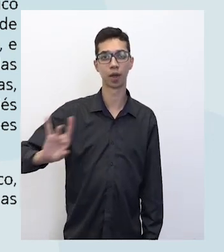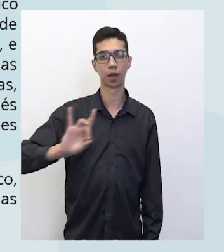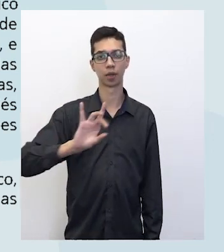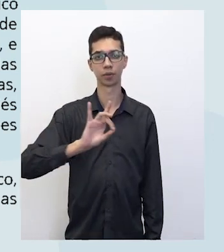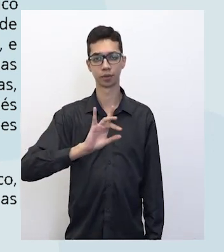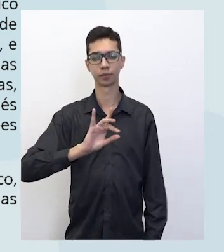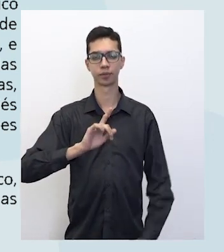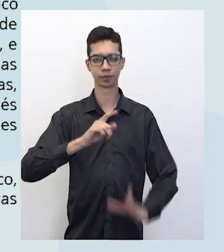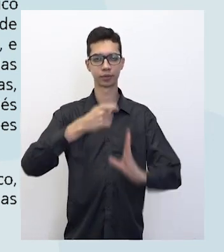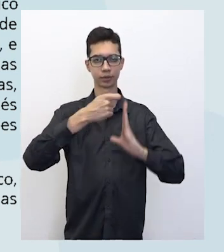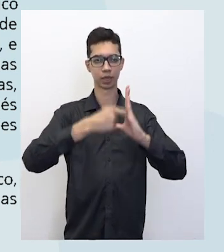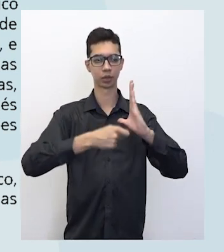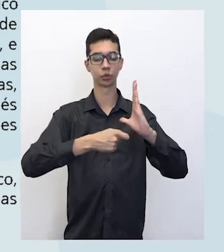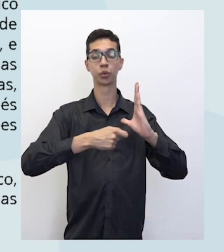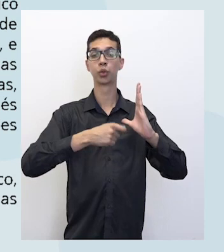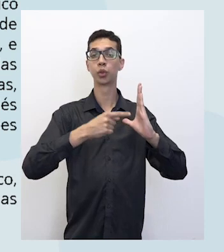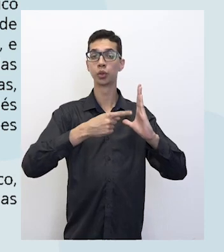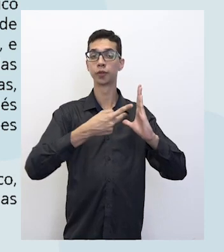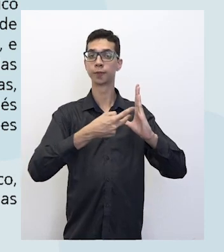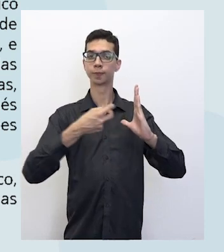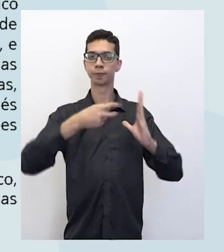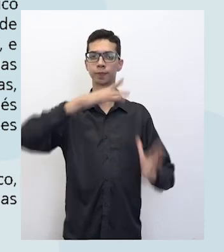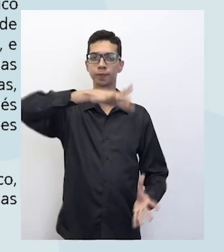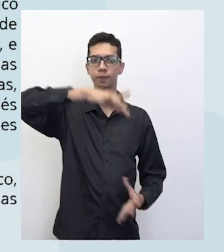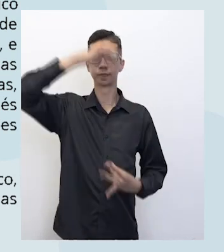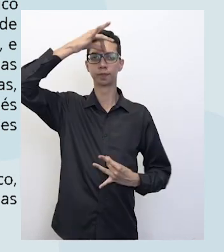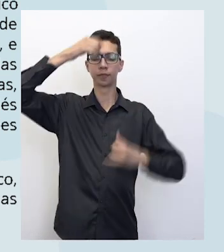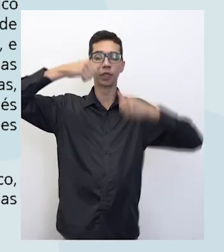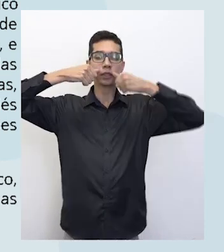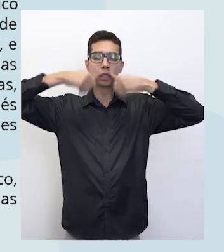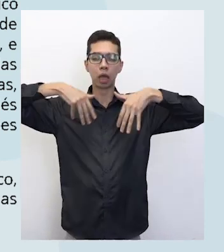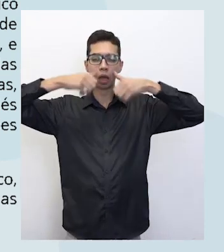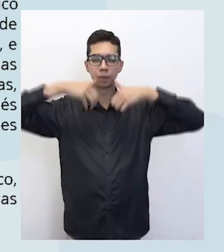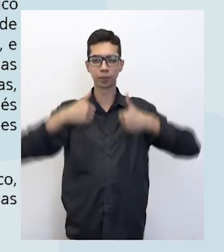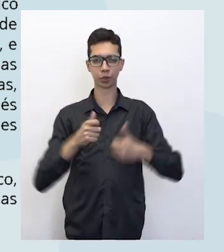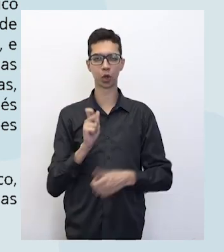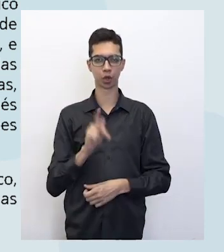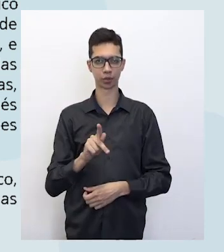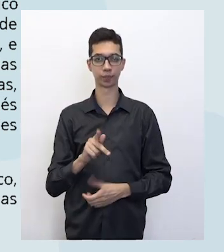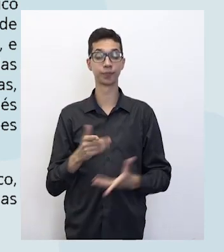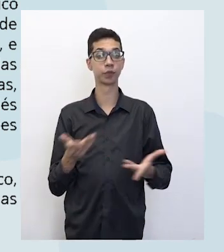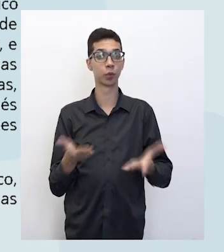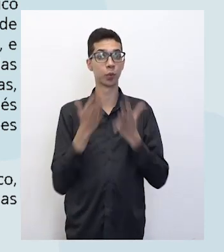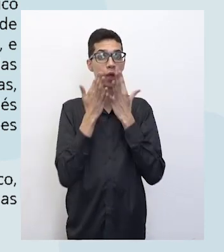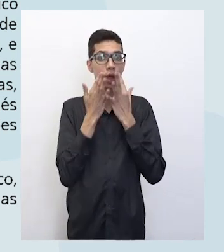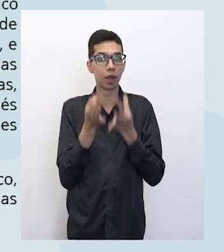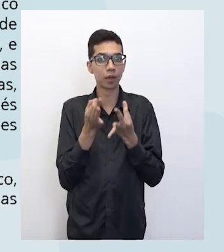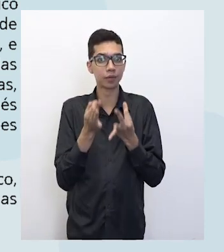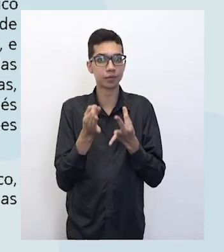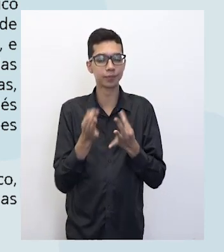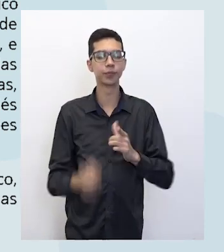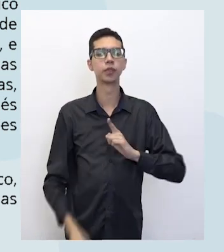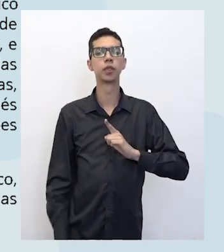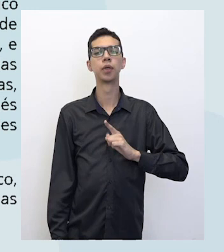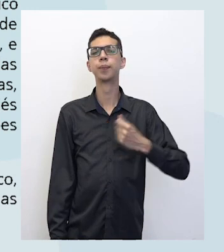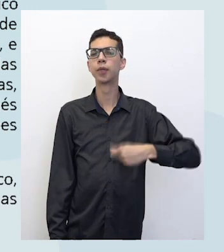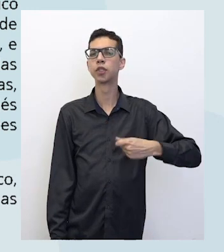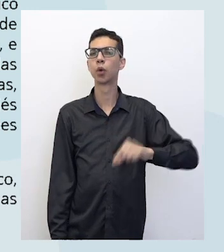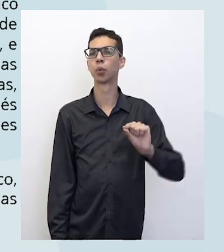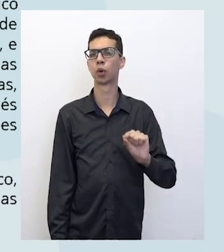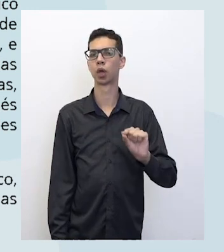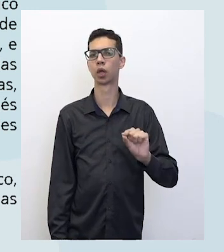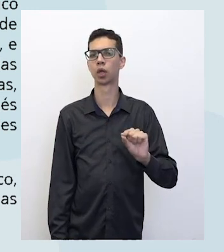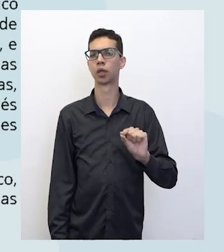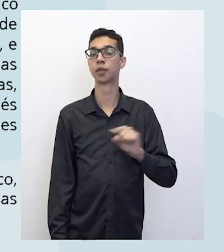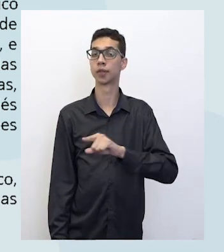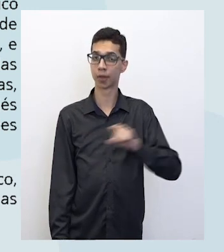um texto, né, dramatúrgico, tá certo? Então, gente, olha só, nós então temos, né, que pensar,